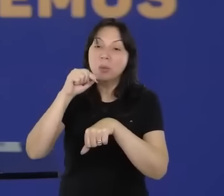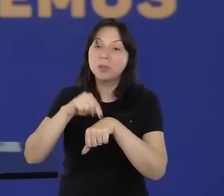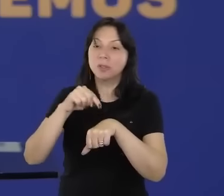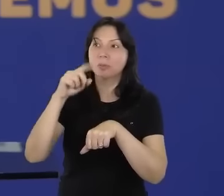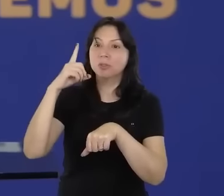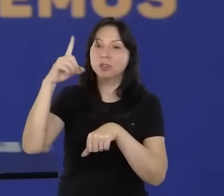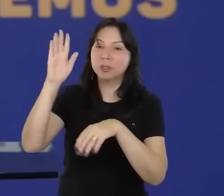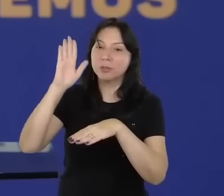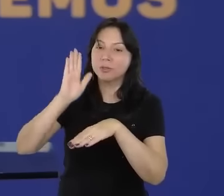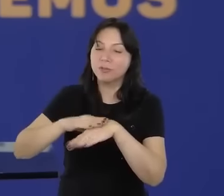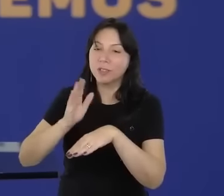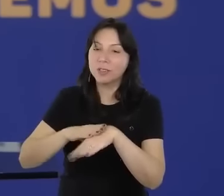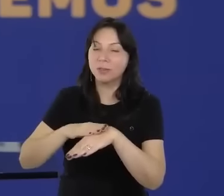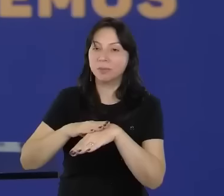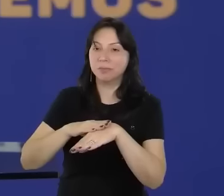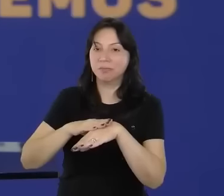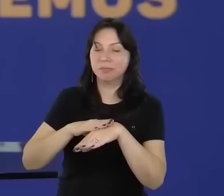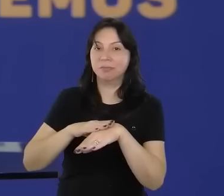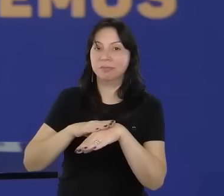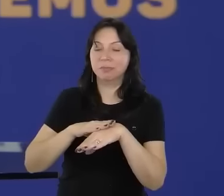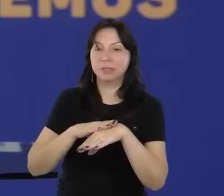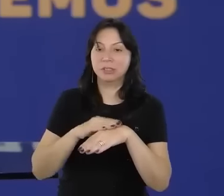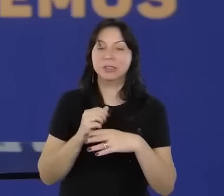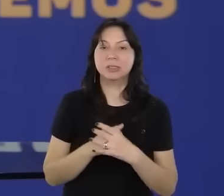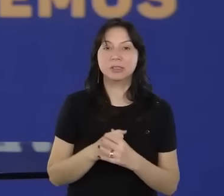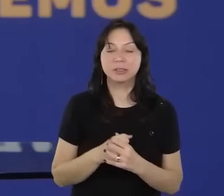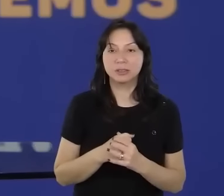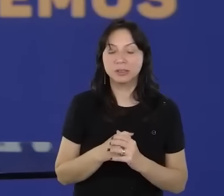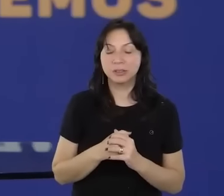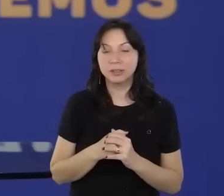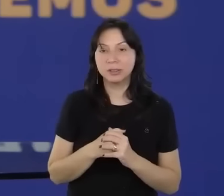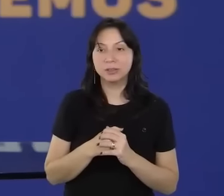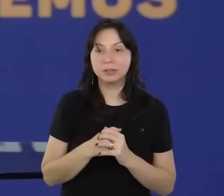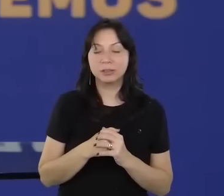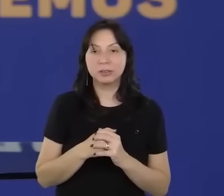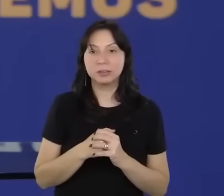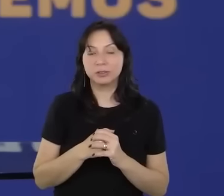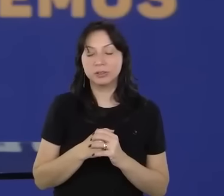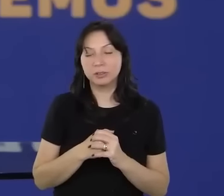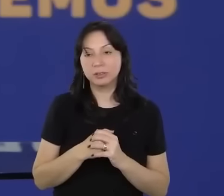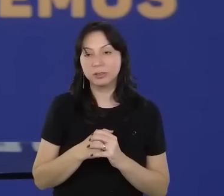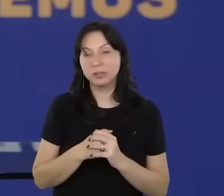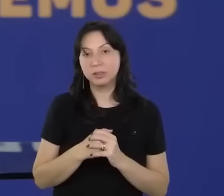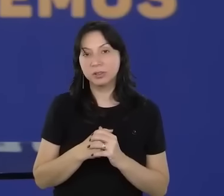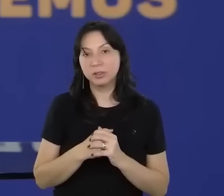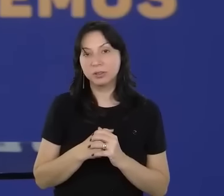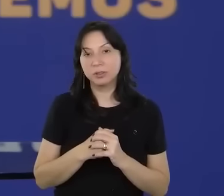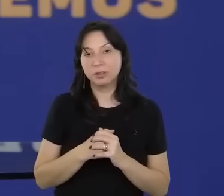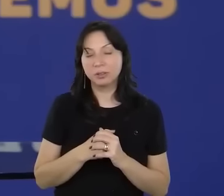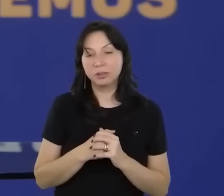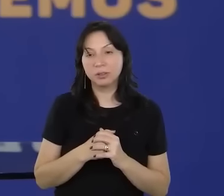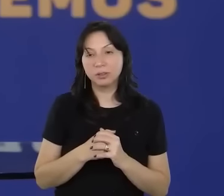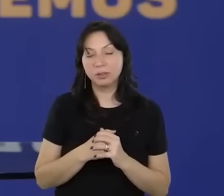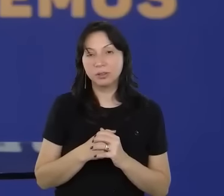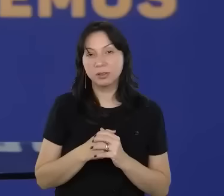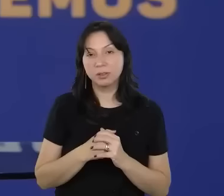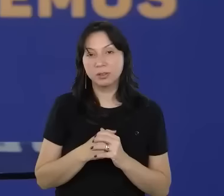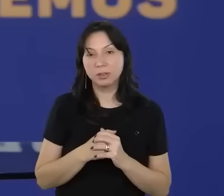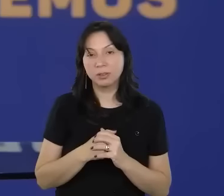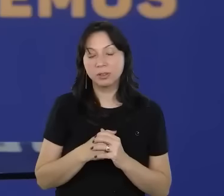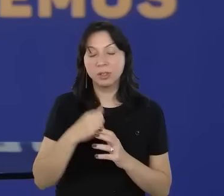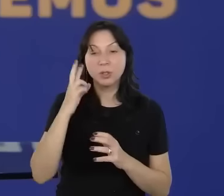agir segunda coisa vejam vocês o senhor faz como diz na